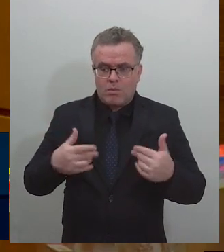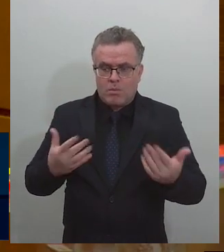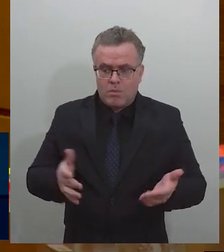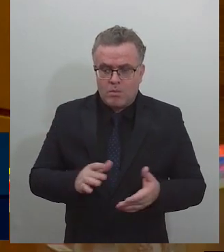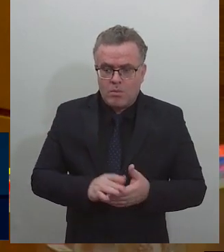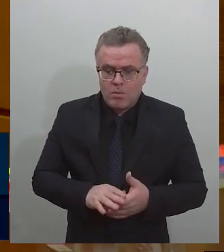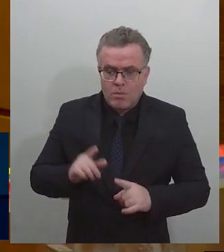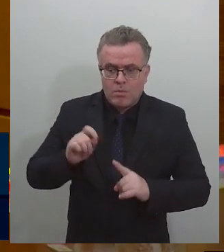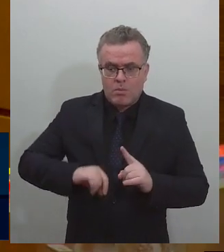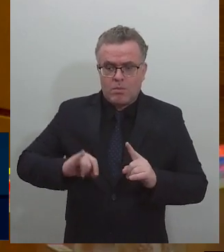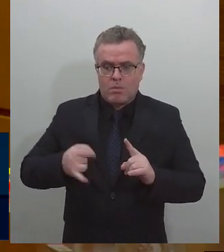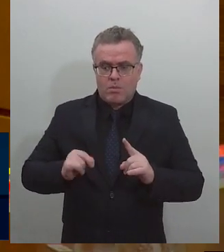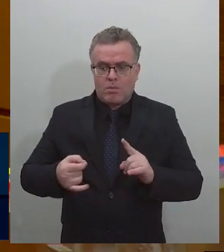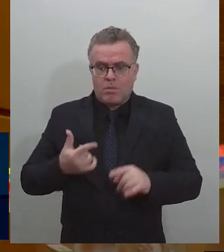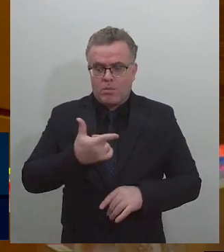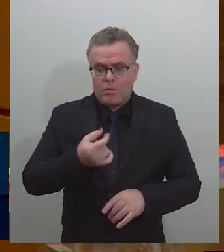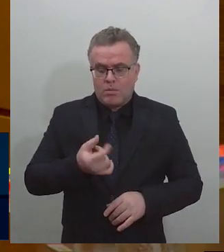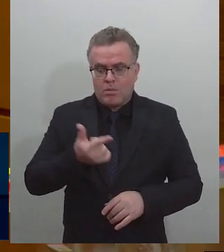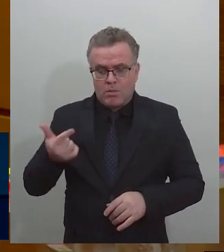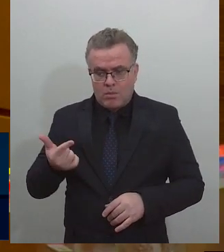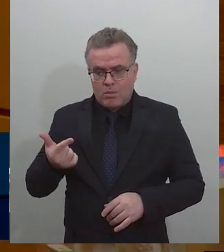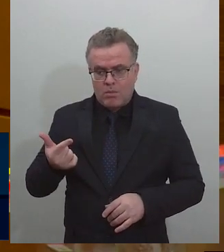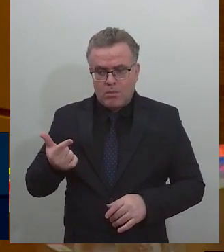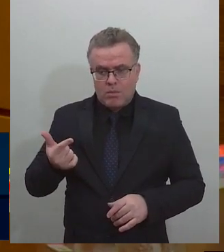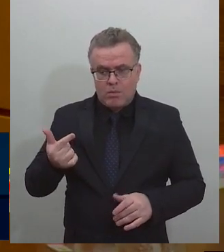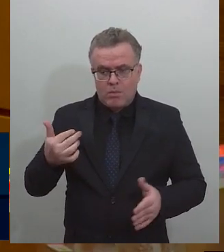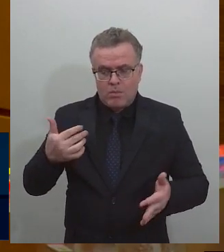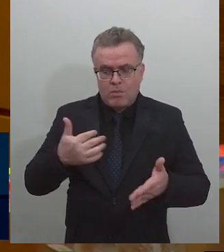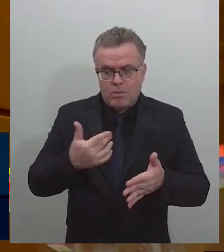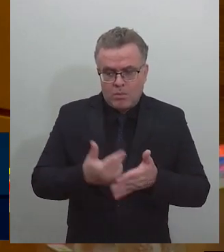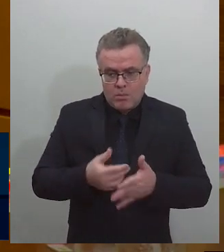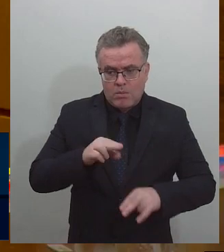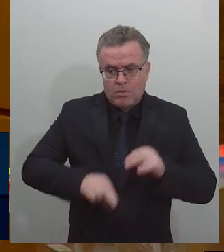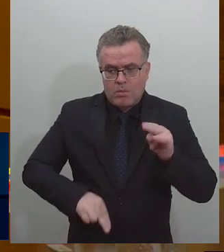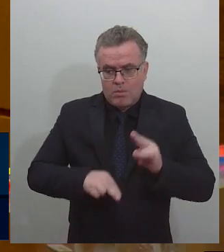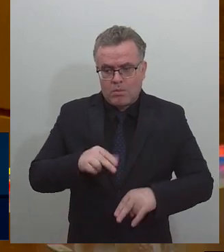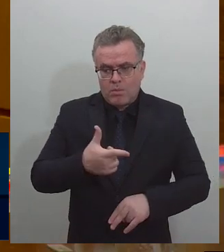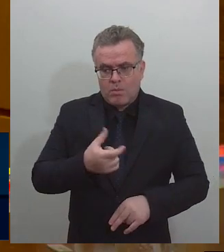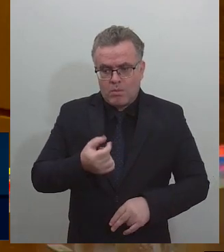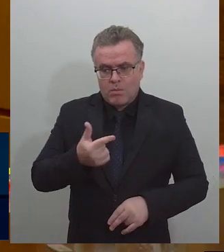2022 a junho de 2023, das